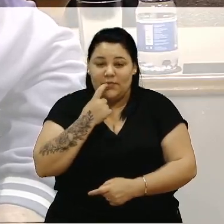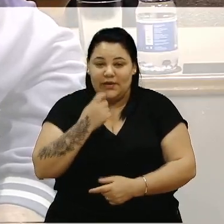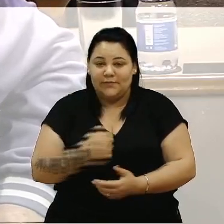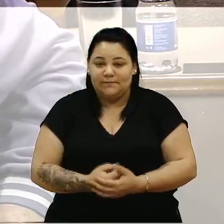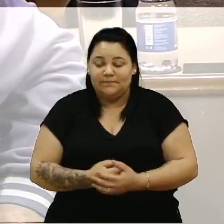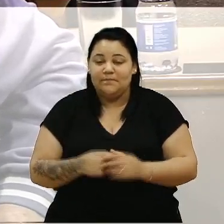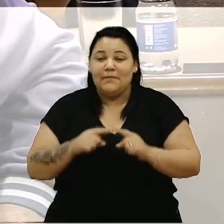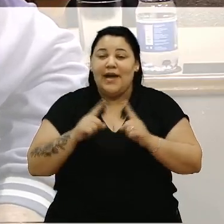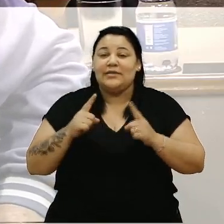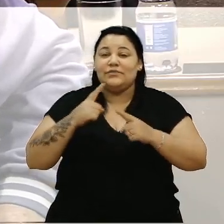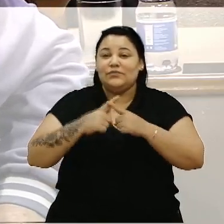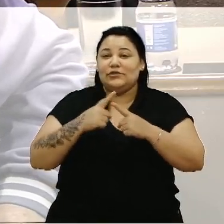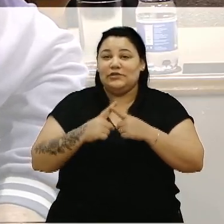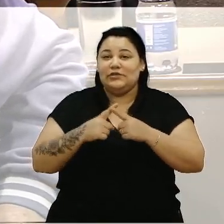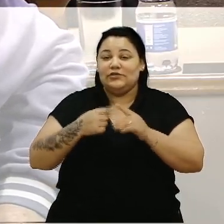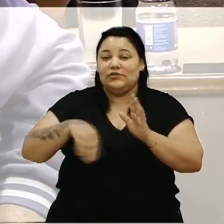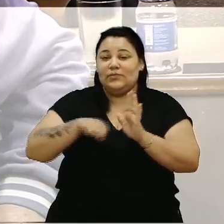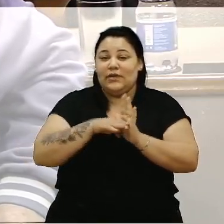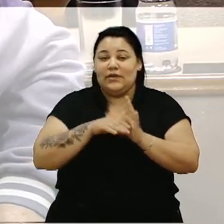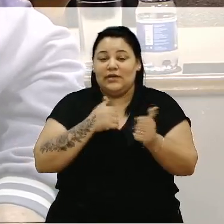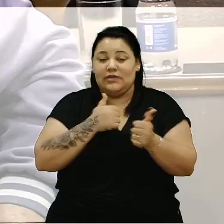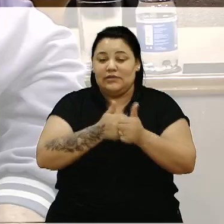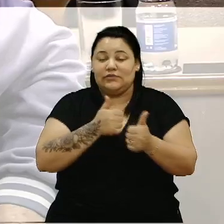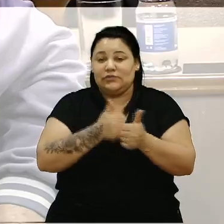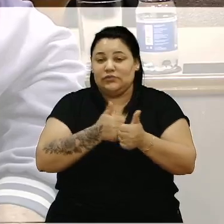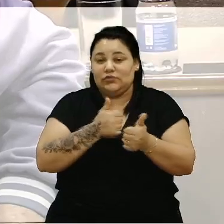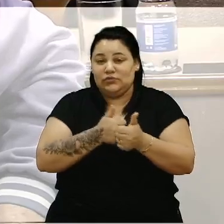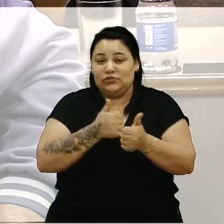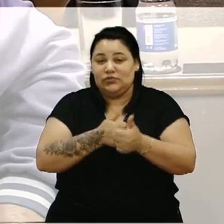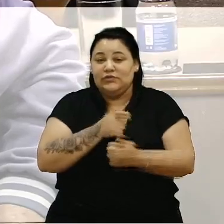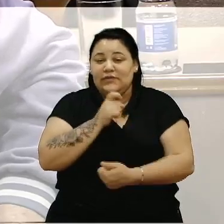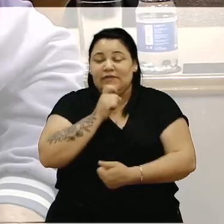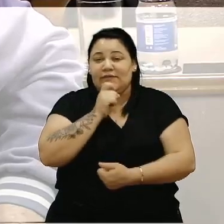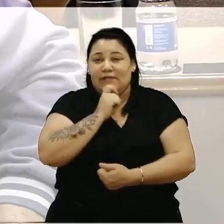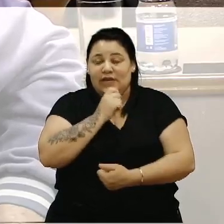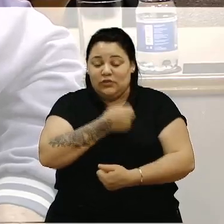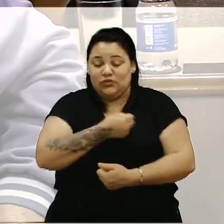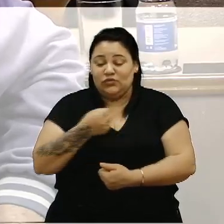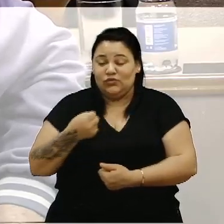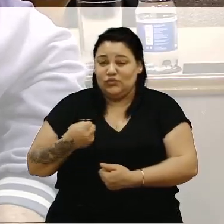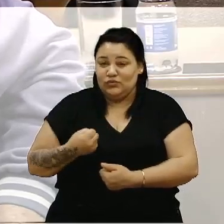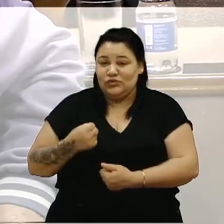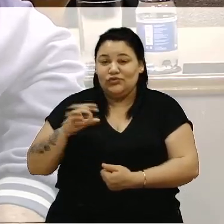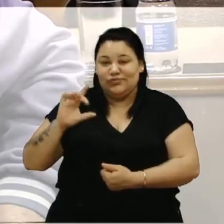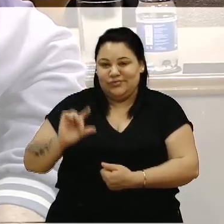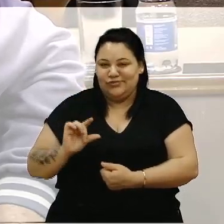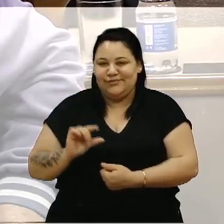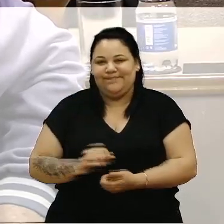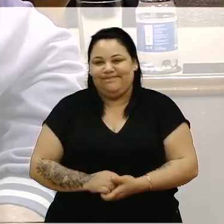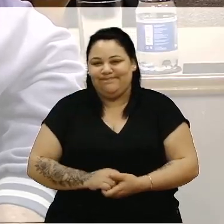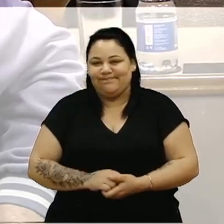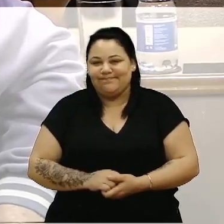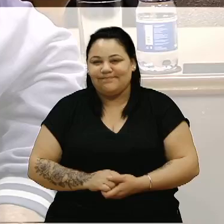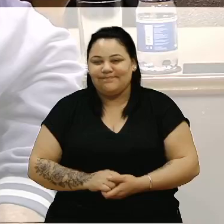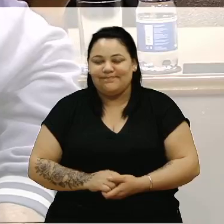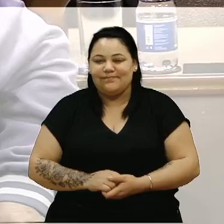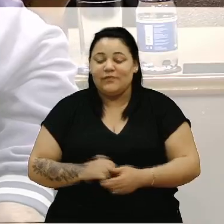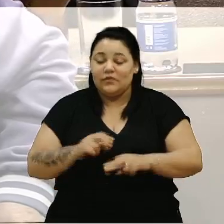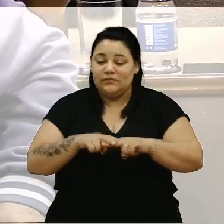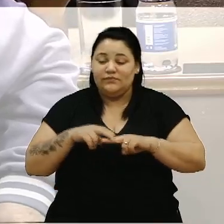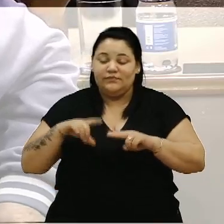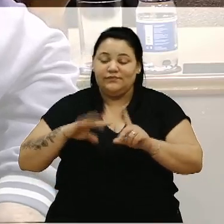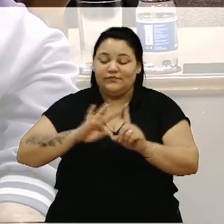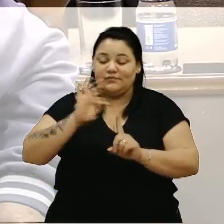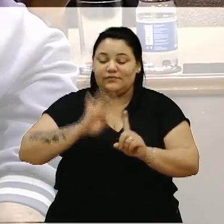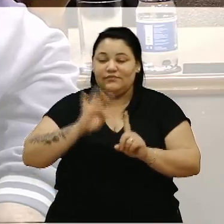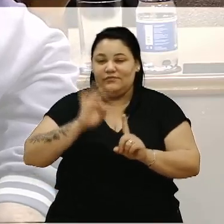mas porque, com a chegada do inverno, o número de doações diminui significativamente, por conta da baixa temperatura